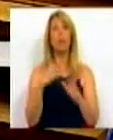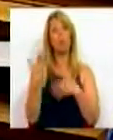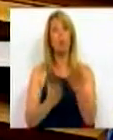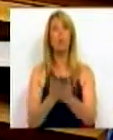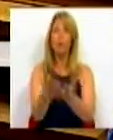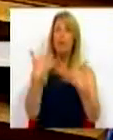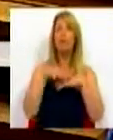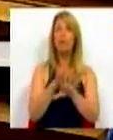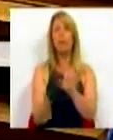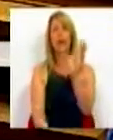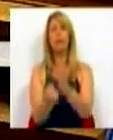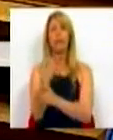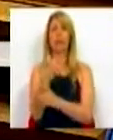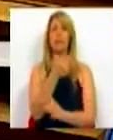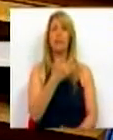criando mais